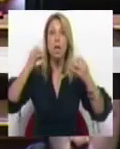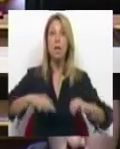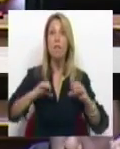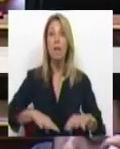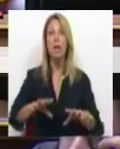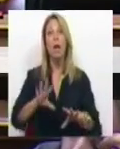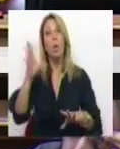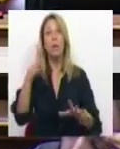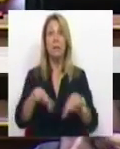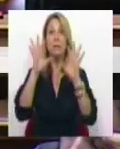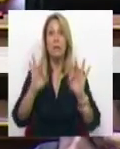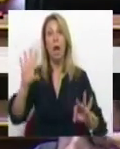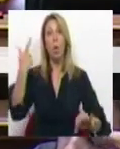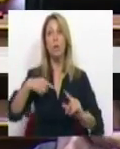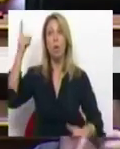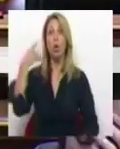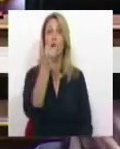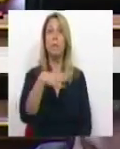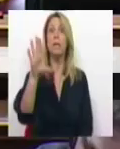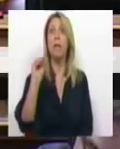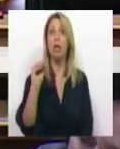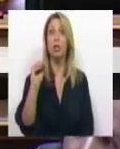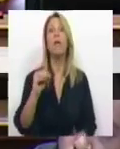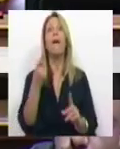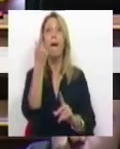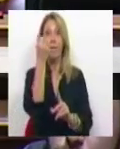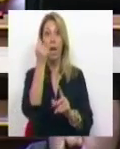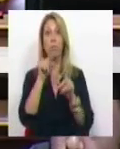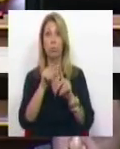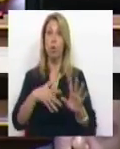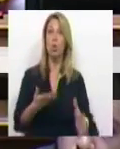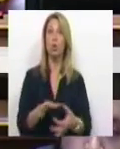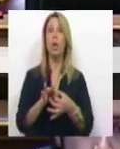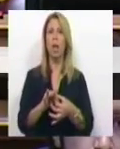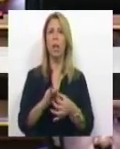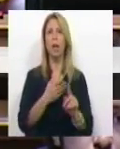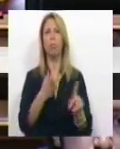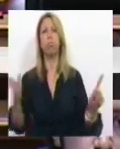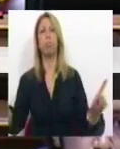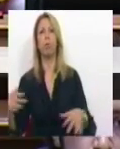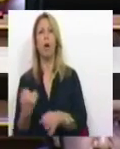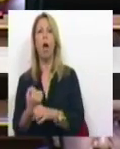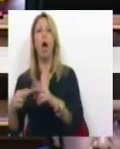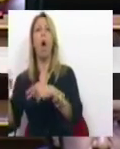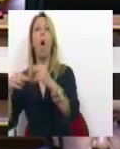em 2010, em que as verbas da solidariedade foram desviadas para obras inúteis que beneficiaram